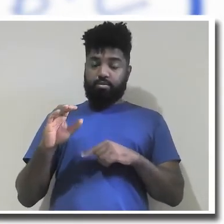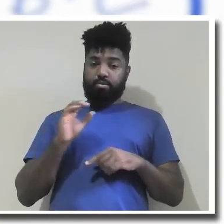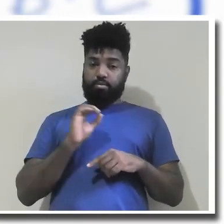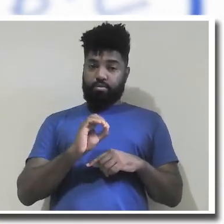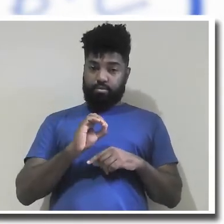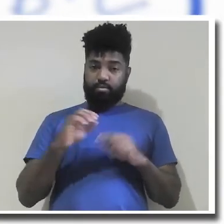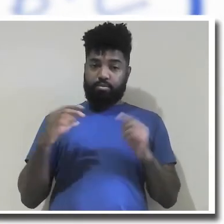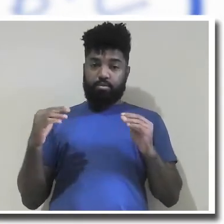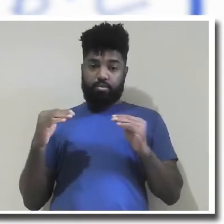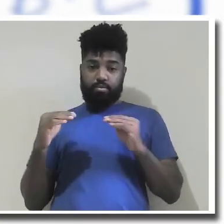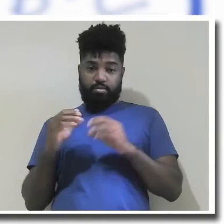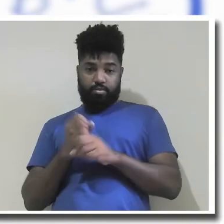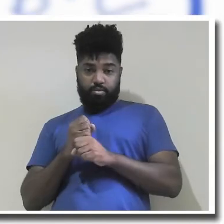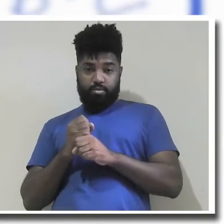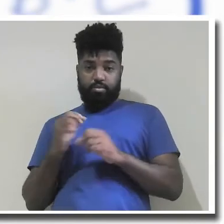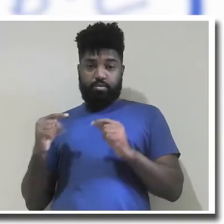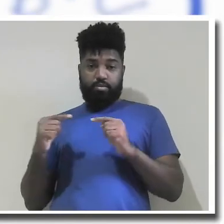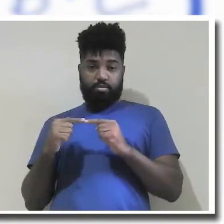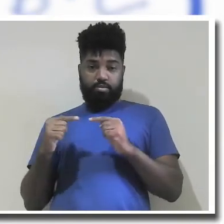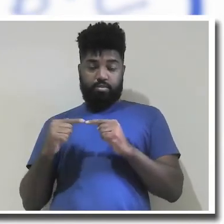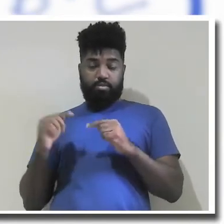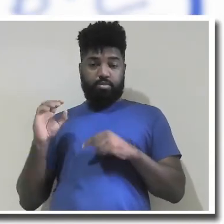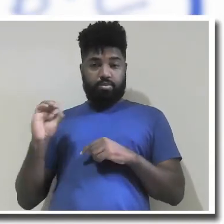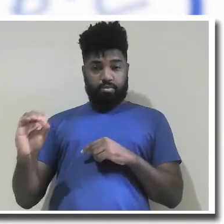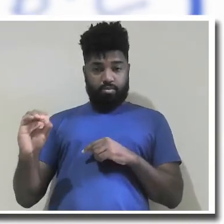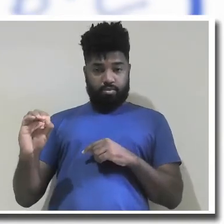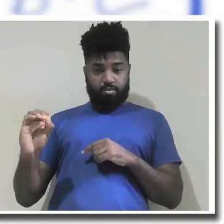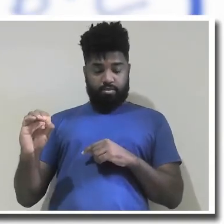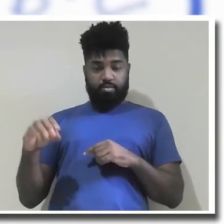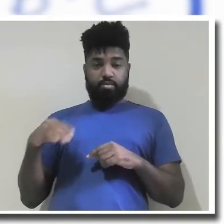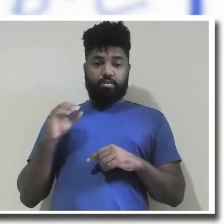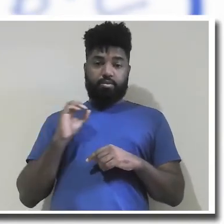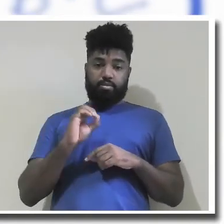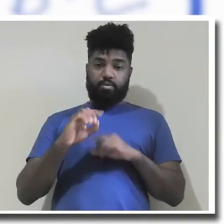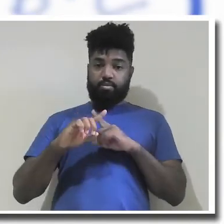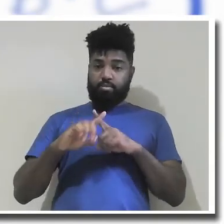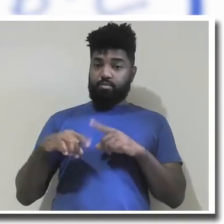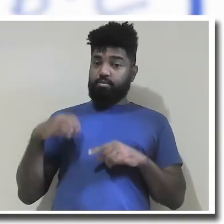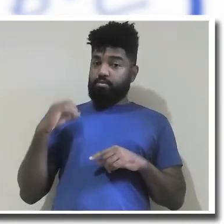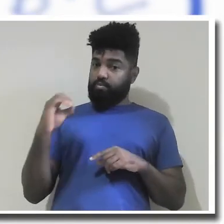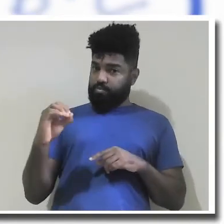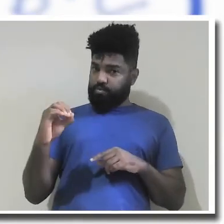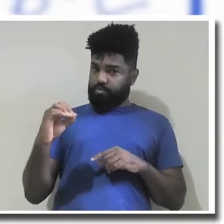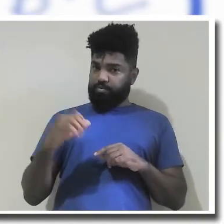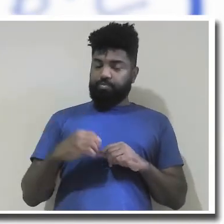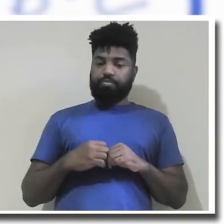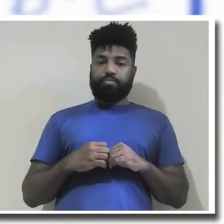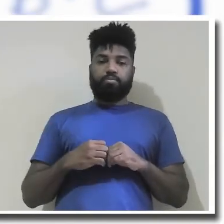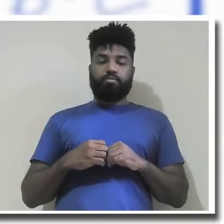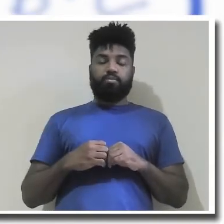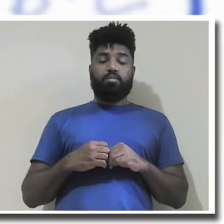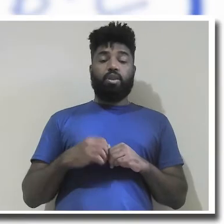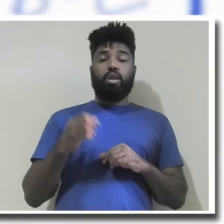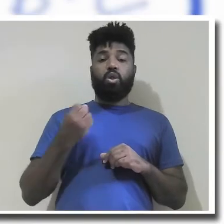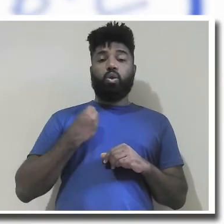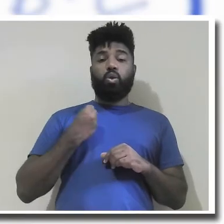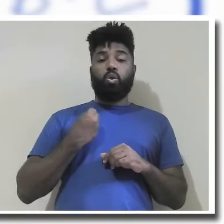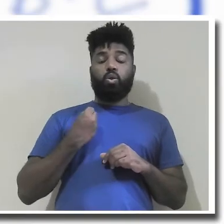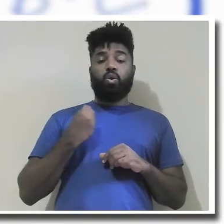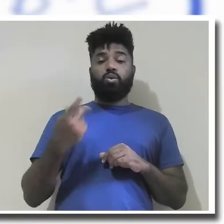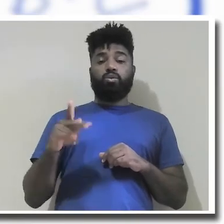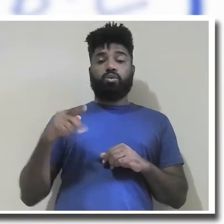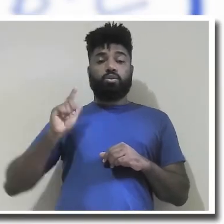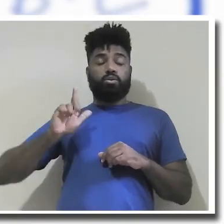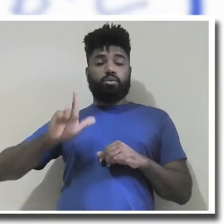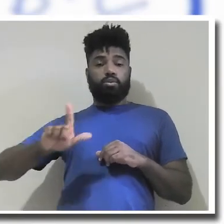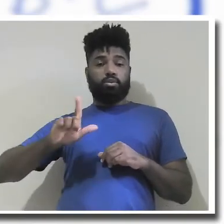for igual a 0 vezes L. Qual o valor de L